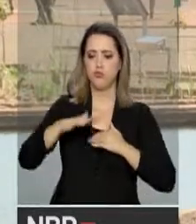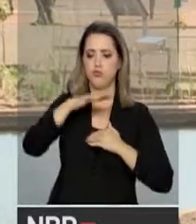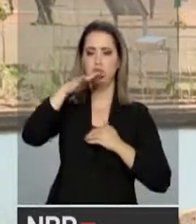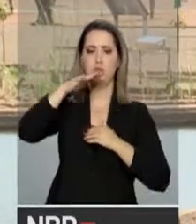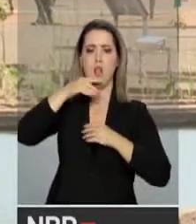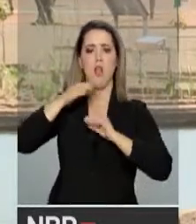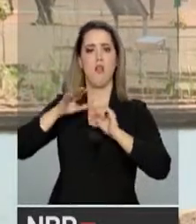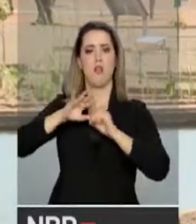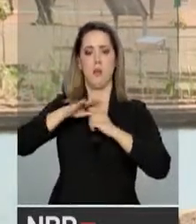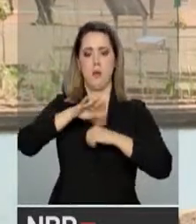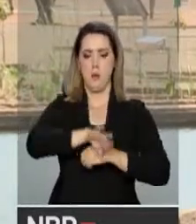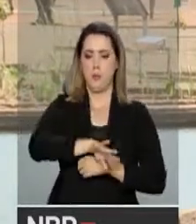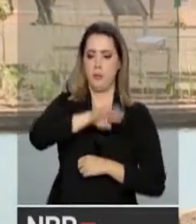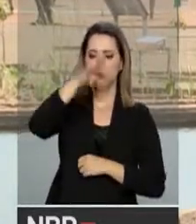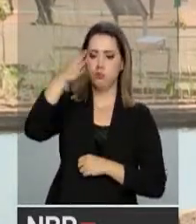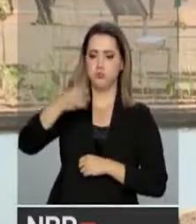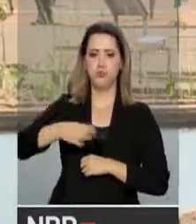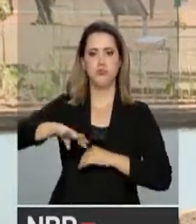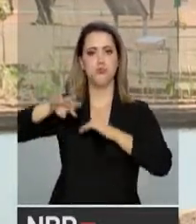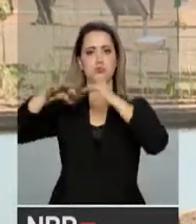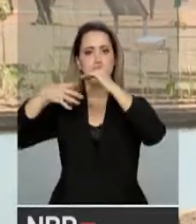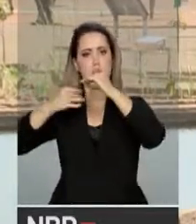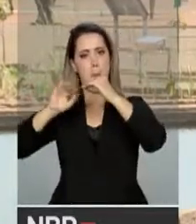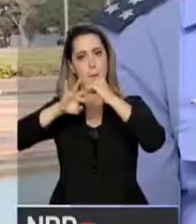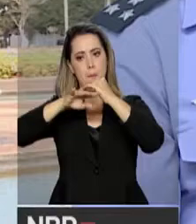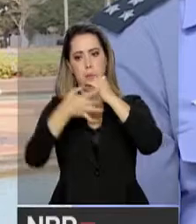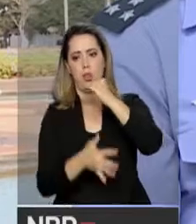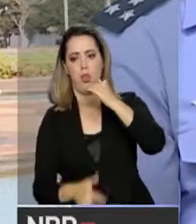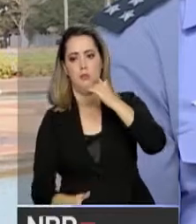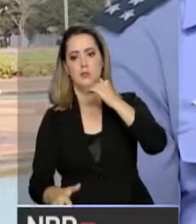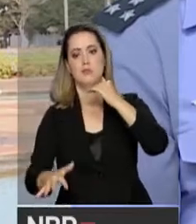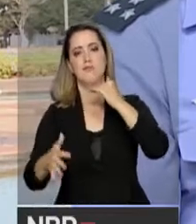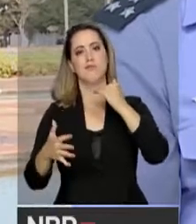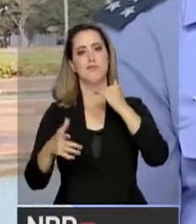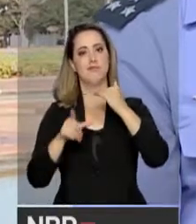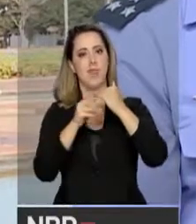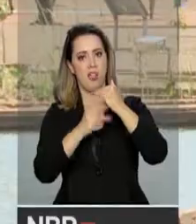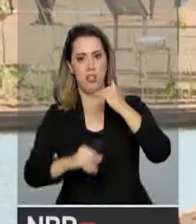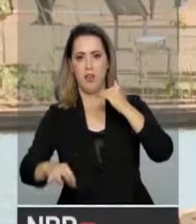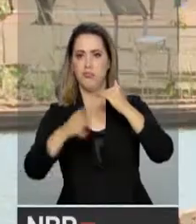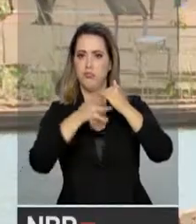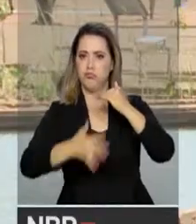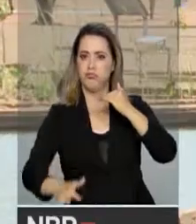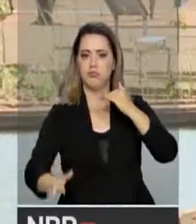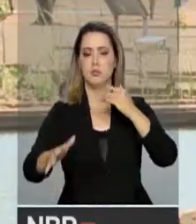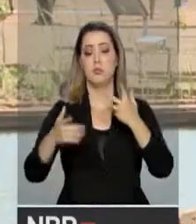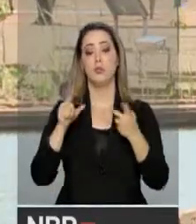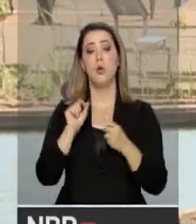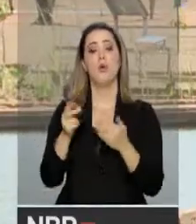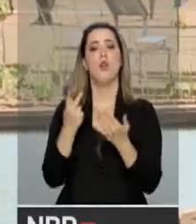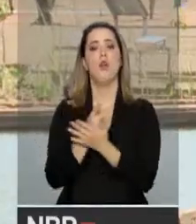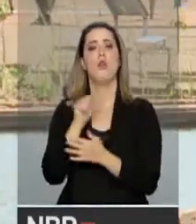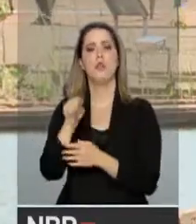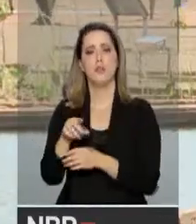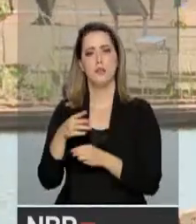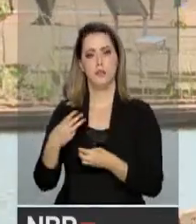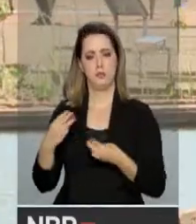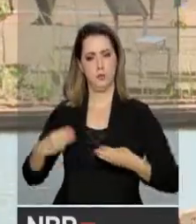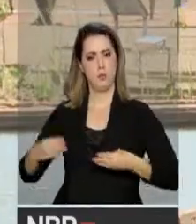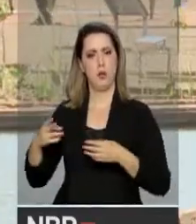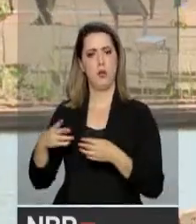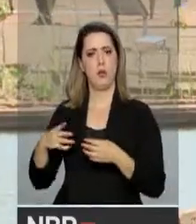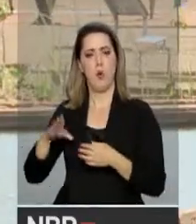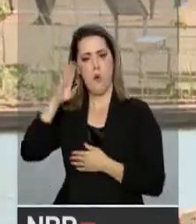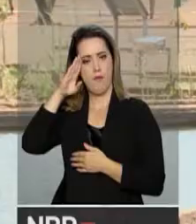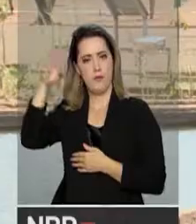deslizamentos de terra, como por exemplo aqueles recentes lá na região serrana do Rio de Janeiro. Nesses casos, as Forças Armadas também atuam